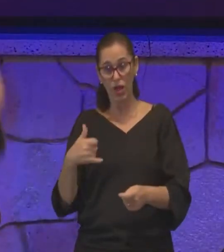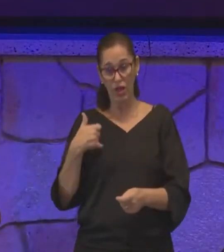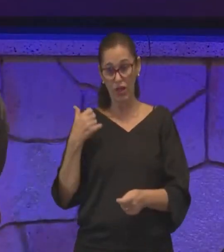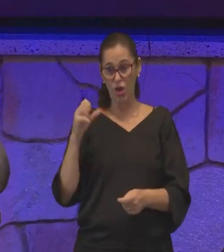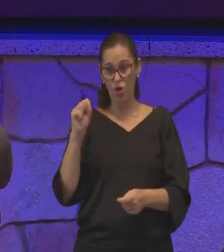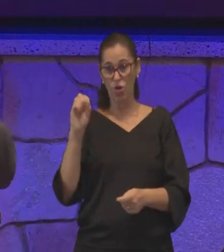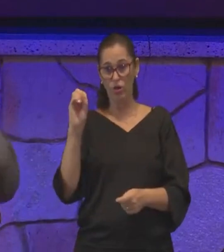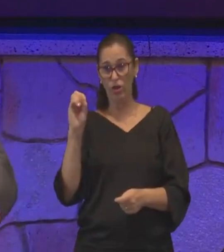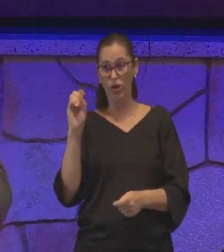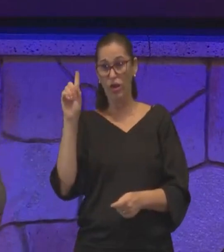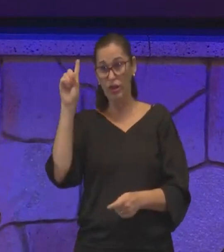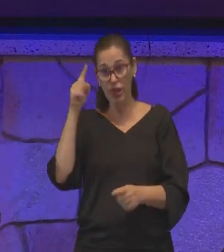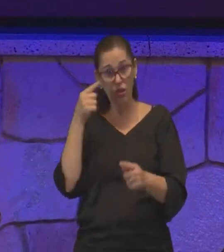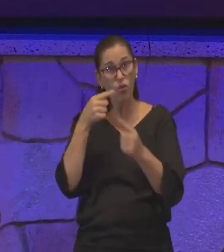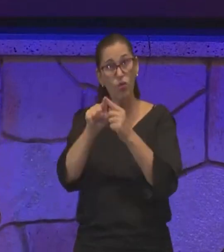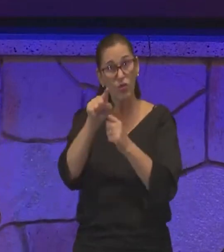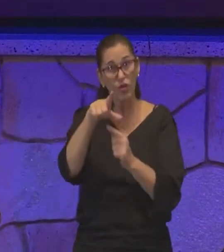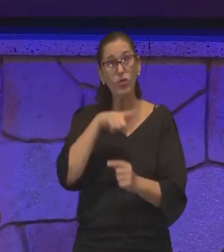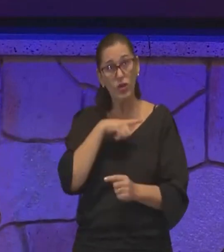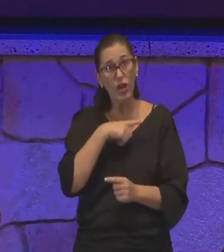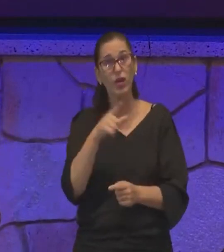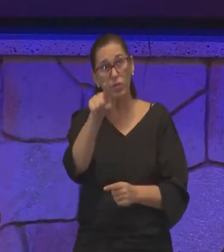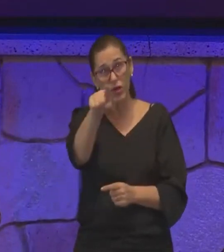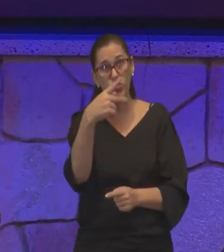anos, Deus tem desafios para você.